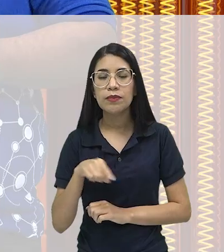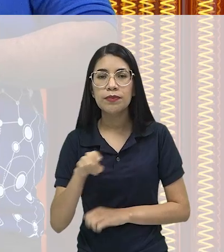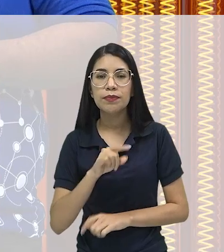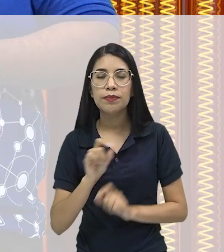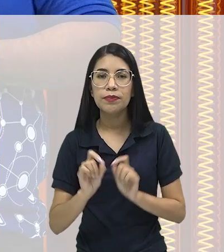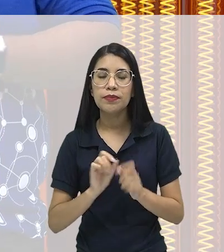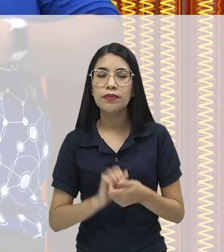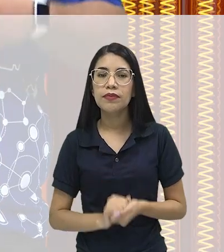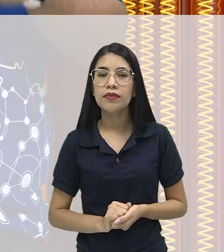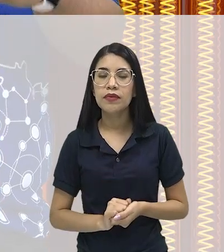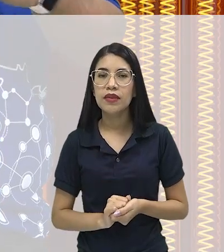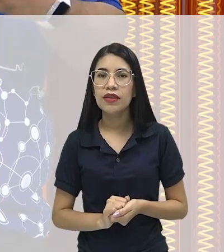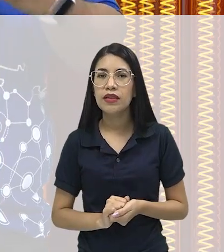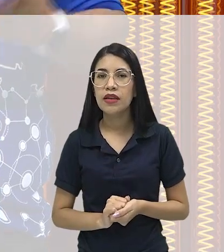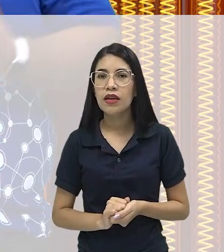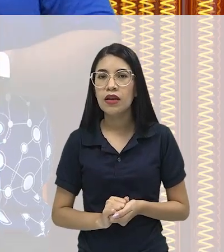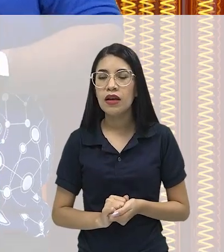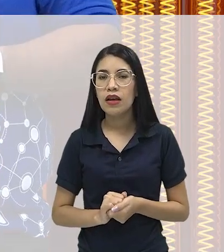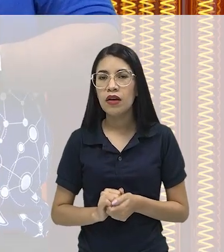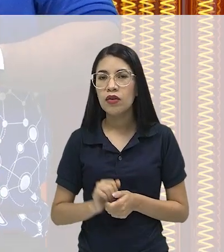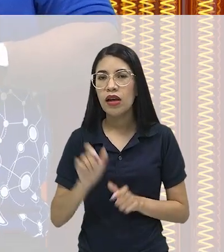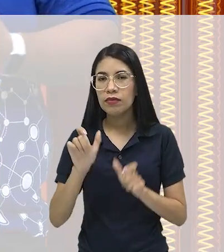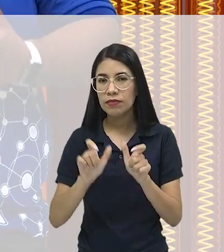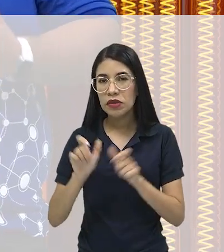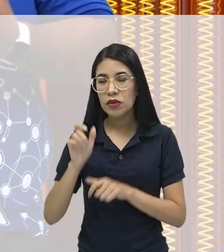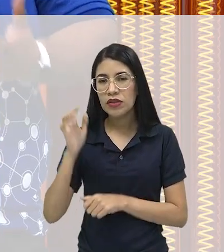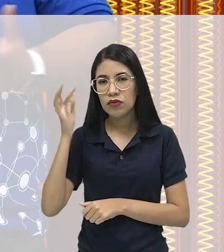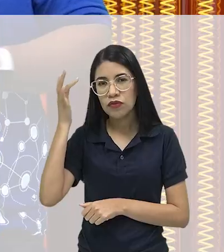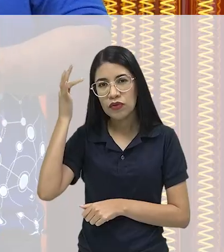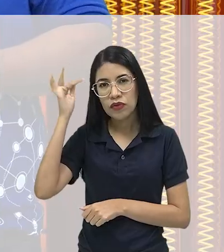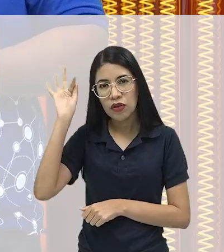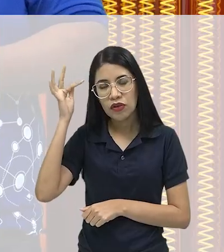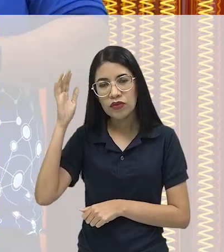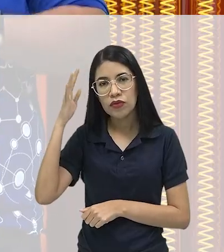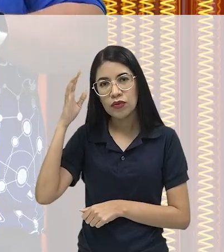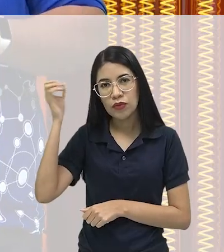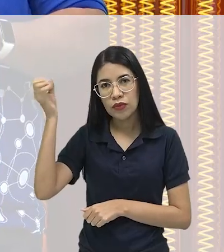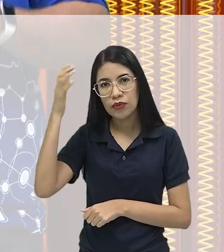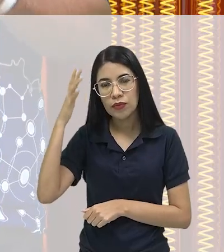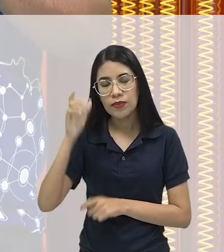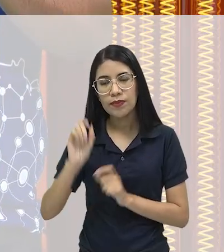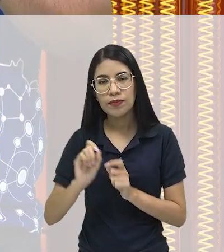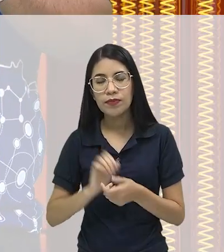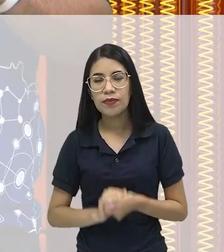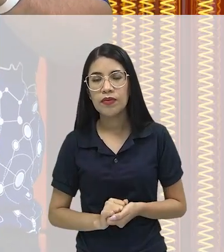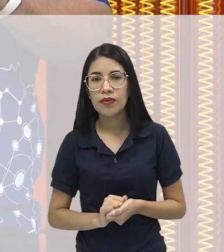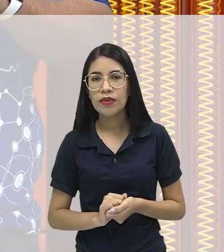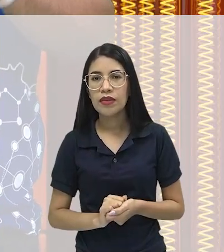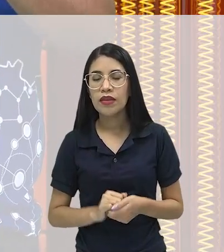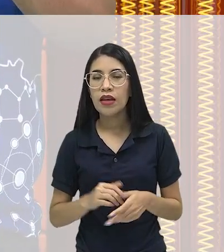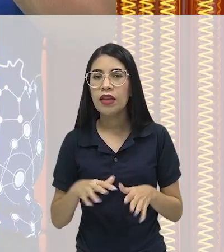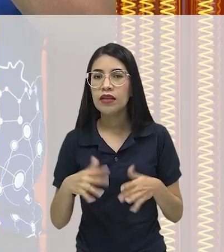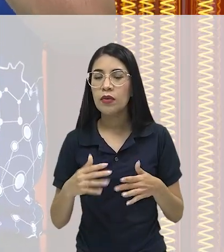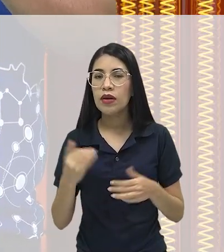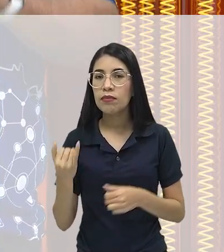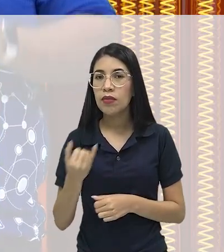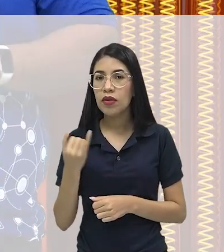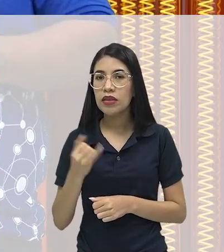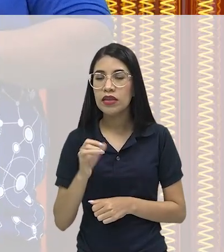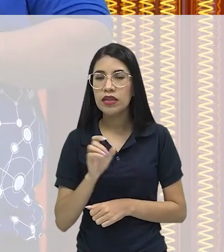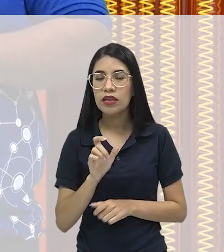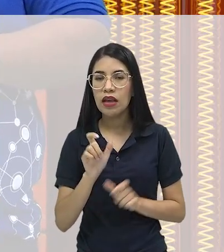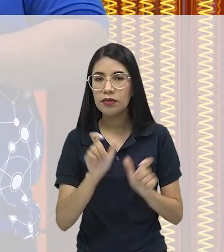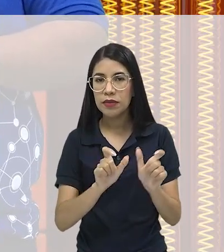né? Sobre a questão dos pensadores iluministas. Então, nesse quadro todo que a gente viu, qual é a importância que esses